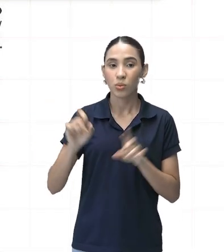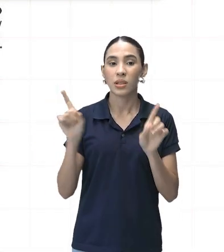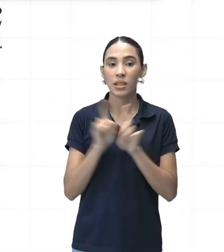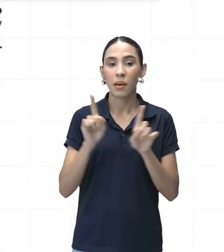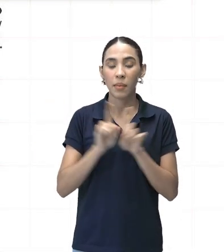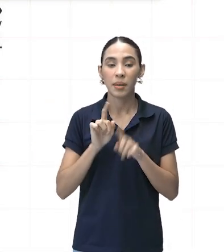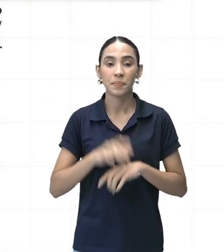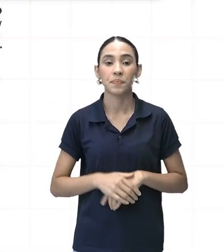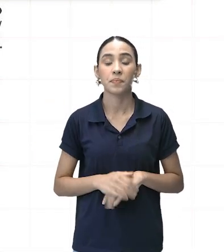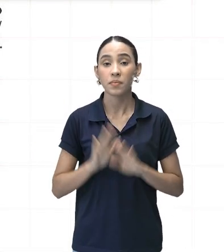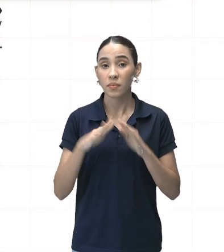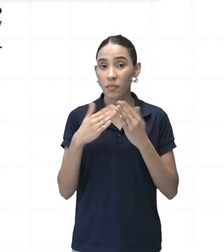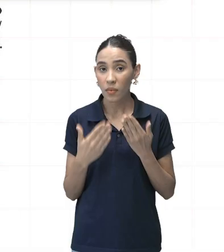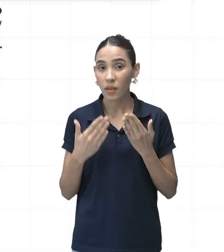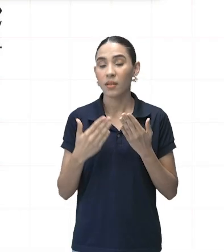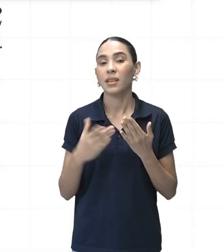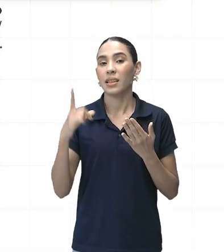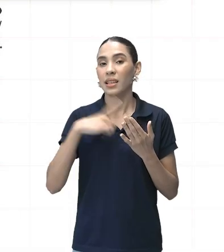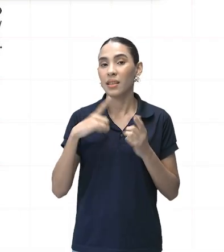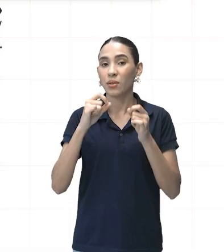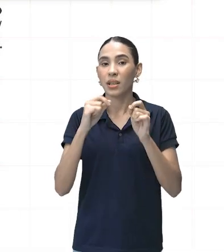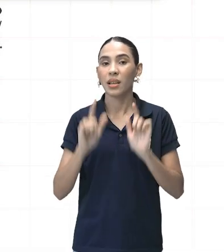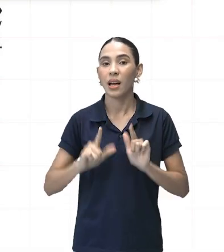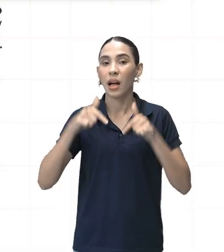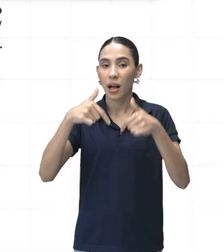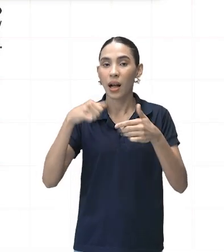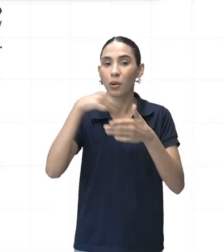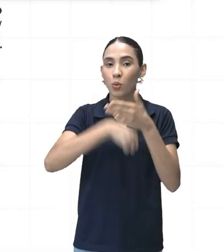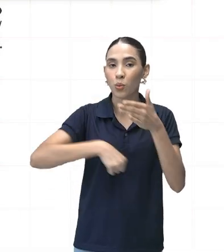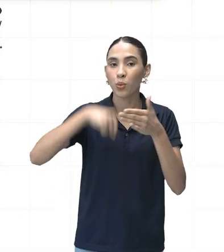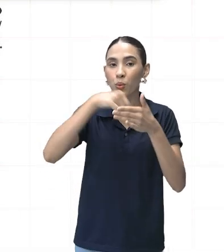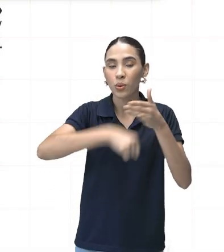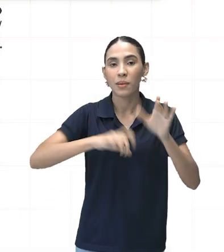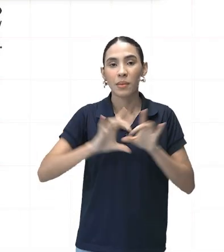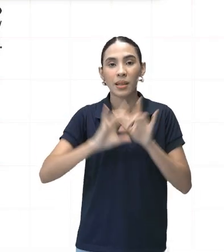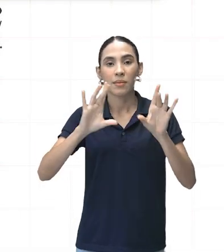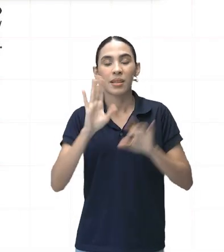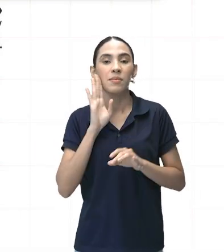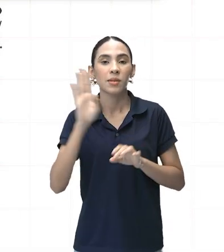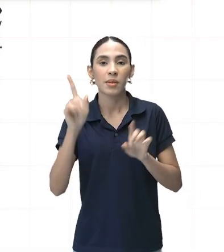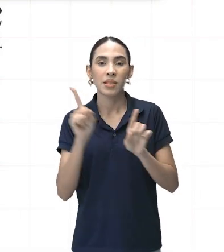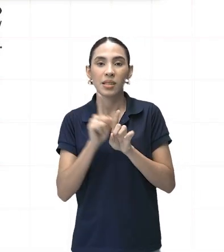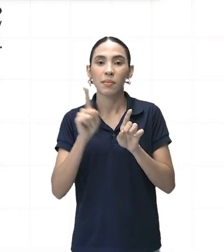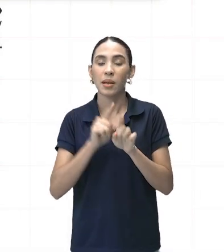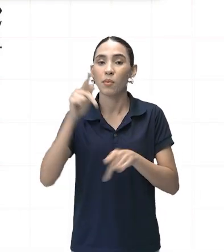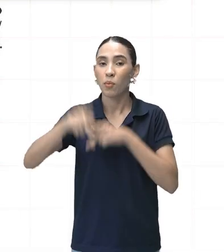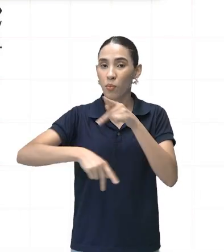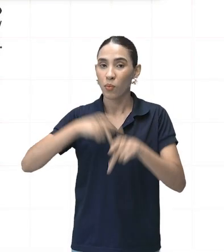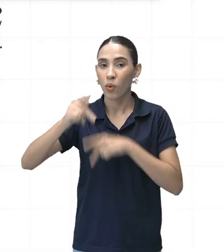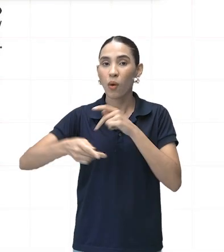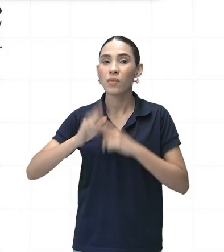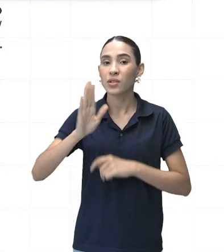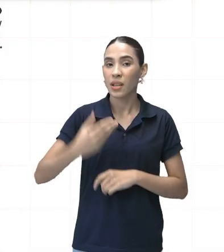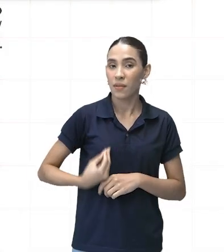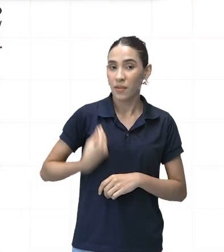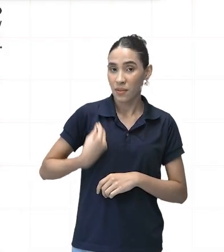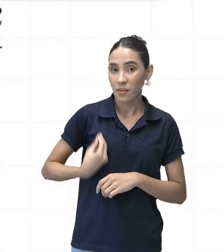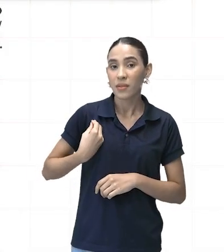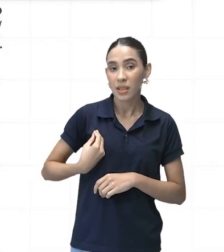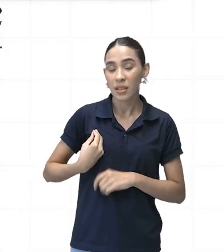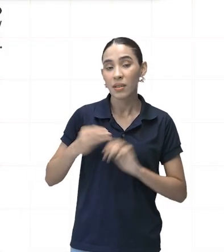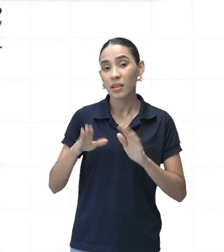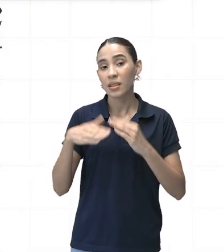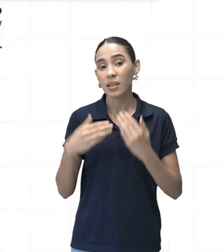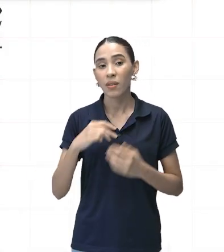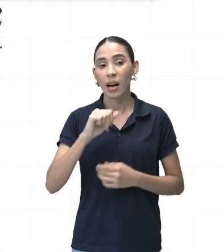que de um certo modo acabou tendo essa luta pela liberdade, principalmente do povo que já ali estava habitando.